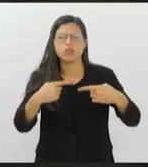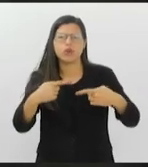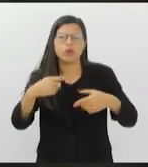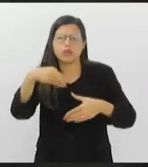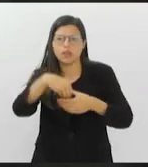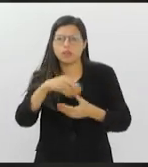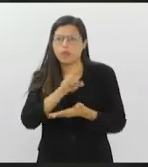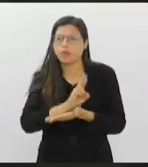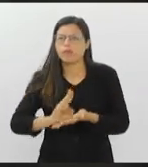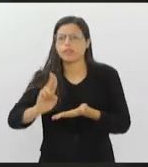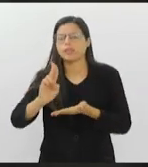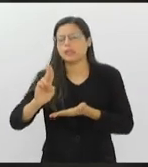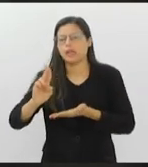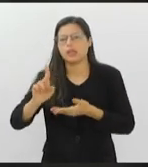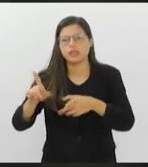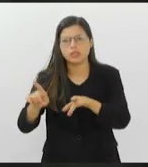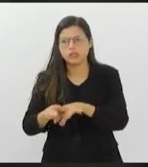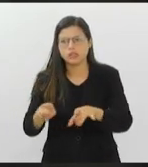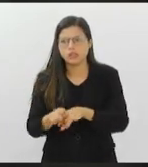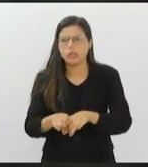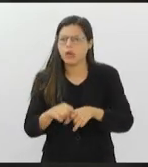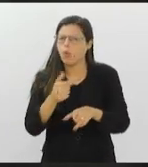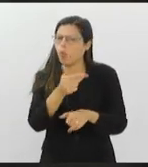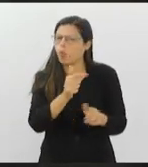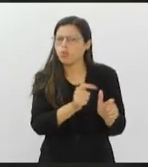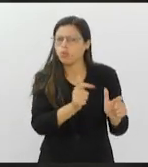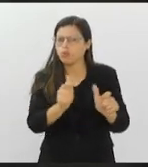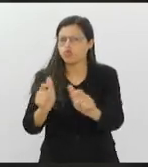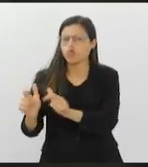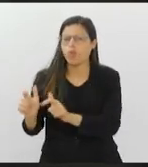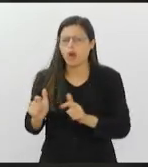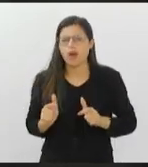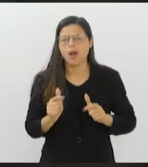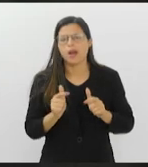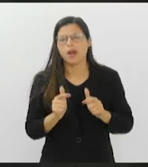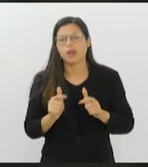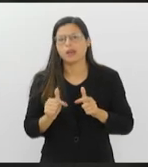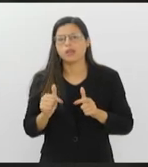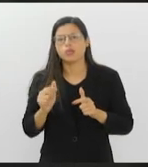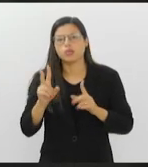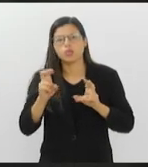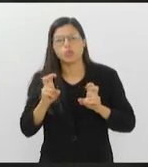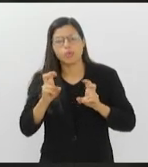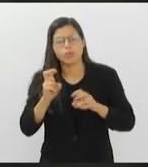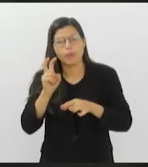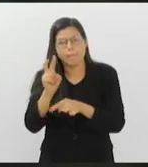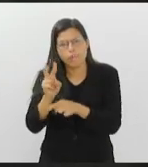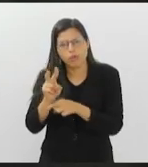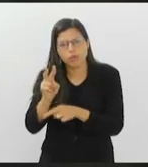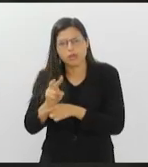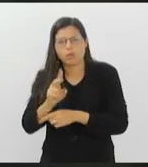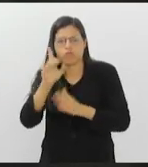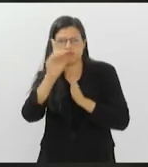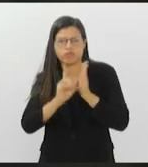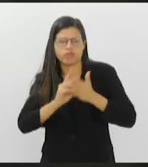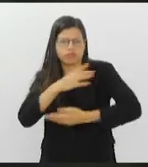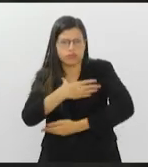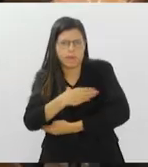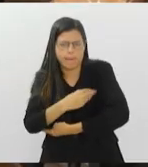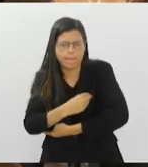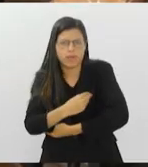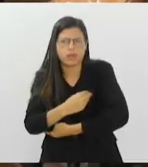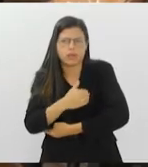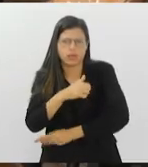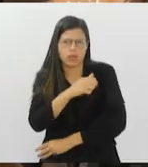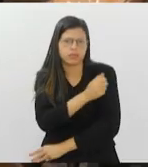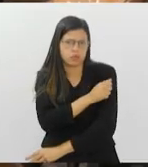universidade, discutido isso, no âmbito de espaços, né, mais coletivos, essa questão da proteção ao direito de amamentar a estudante.